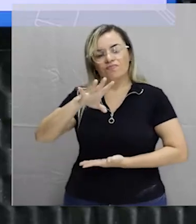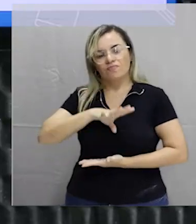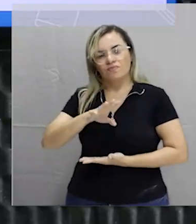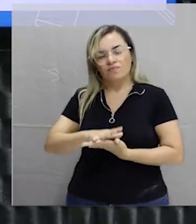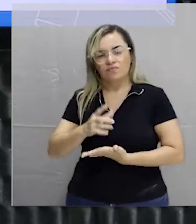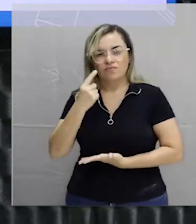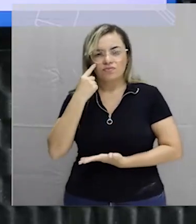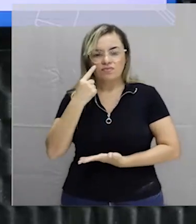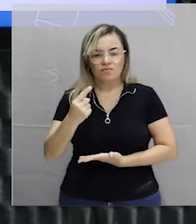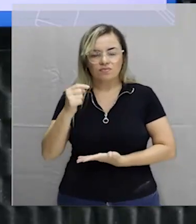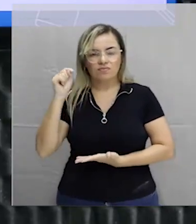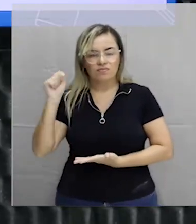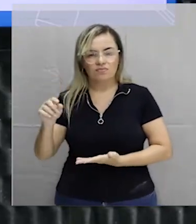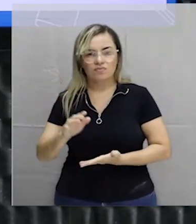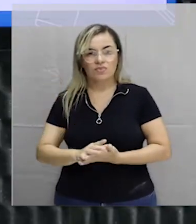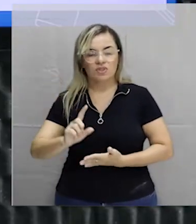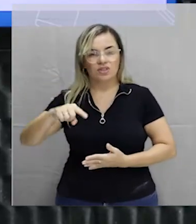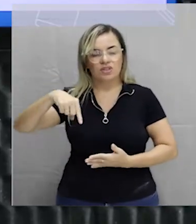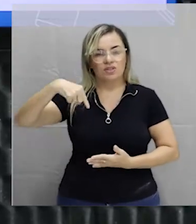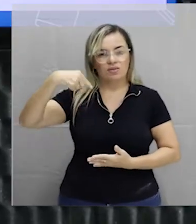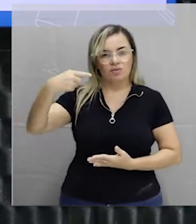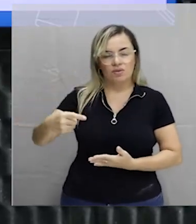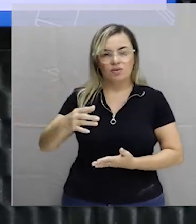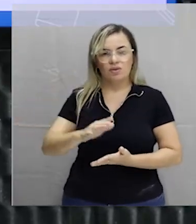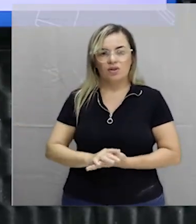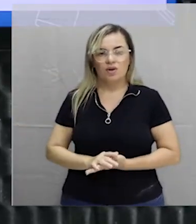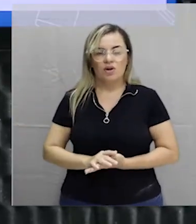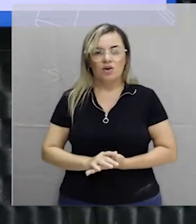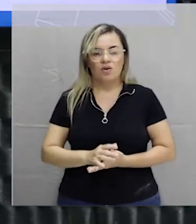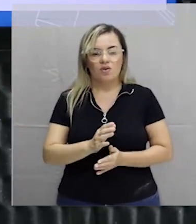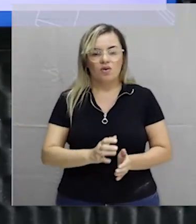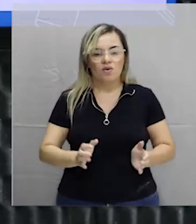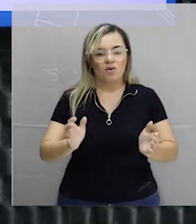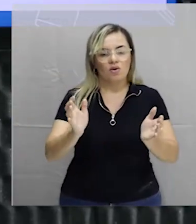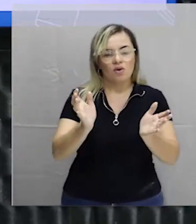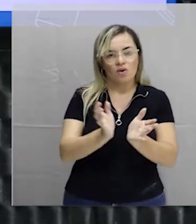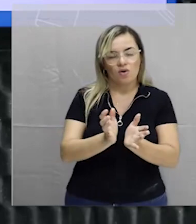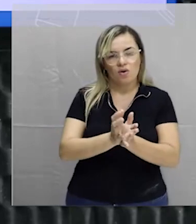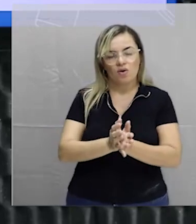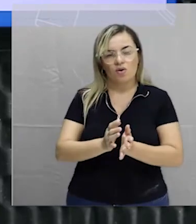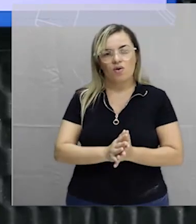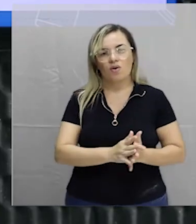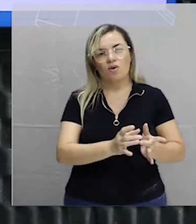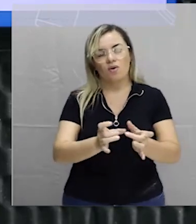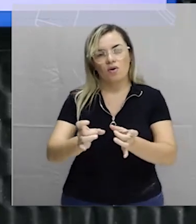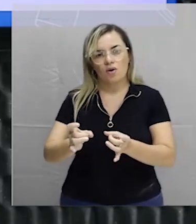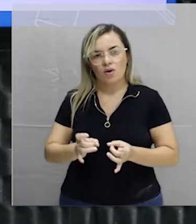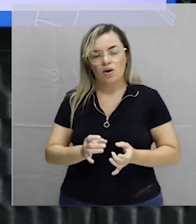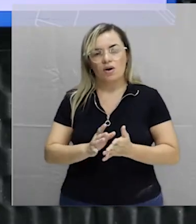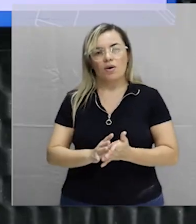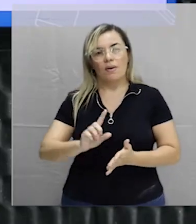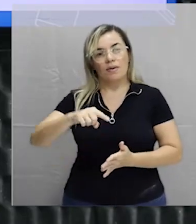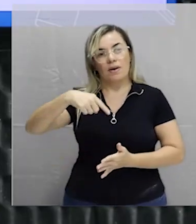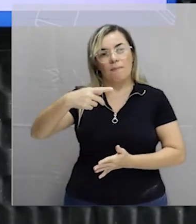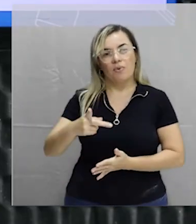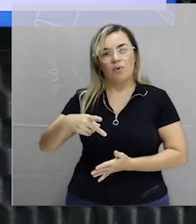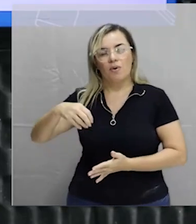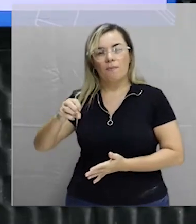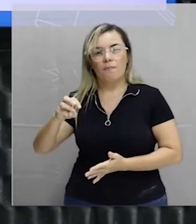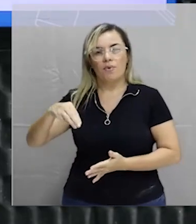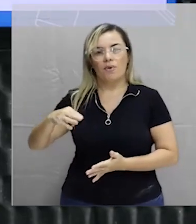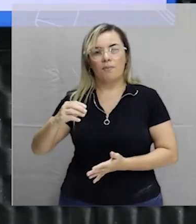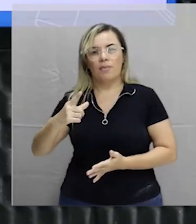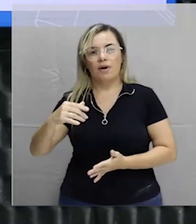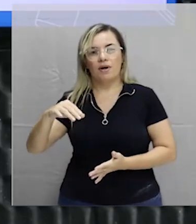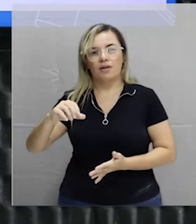que esses estímulos vão vir mais tarde, com a outra companhia de comércio, que é a chamada Companhia Pombalina, a companhia